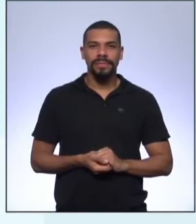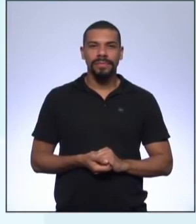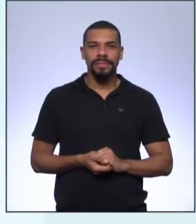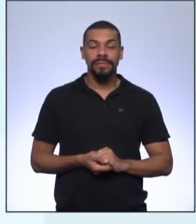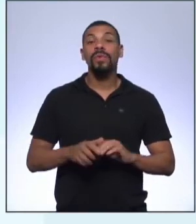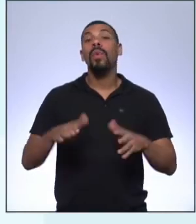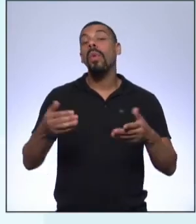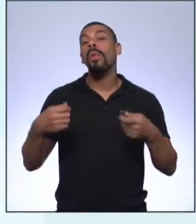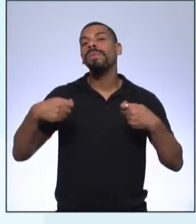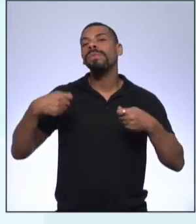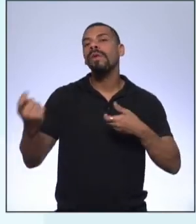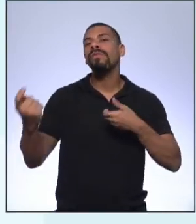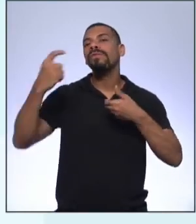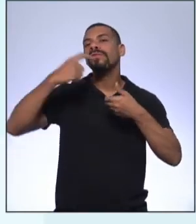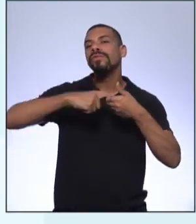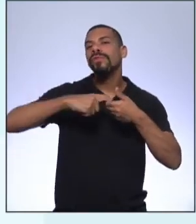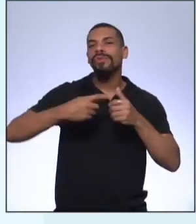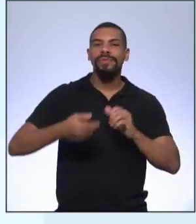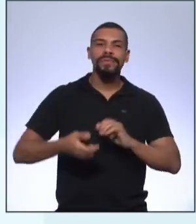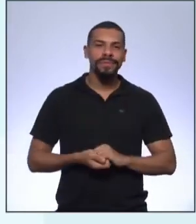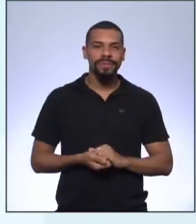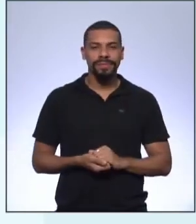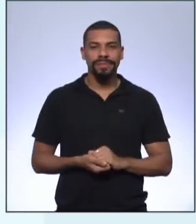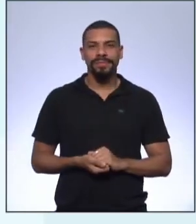Qual parte que a gente precisa voltar?